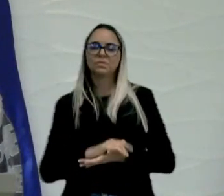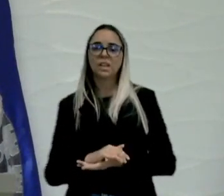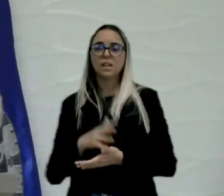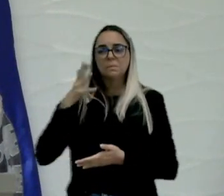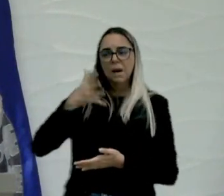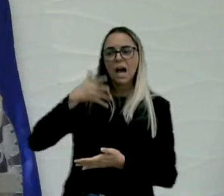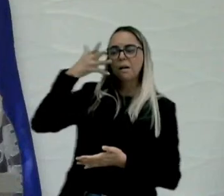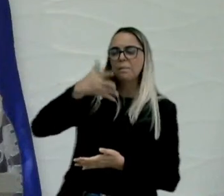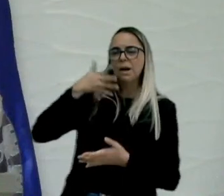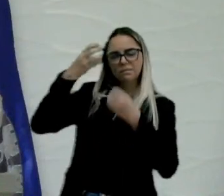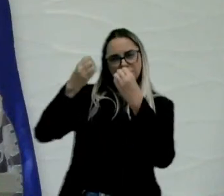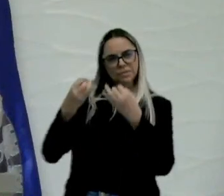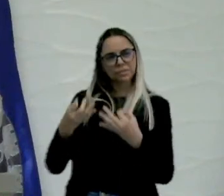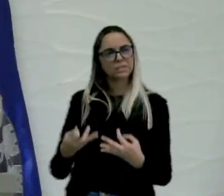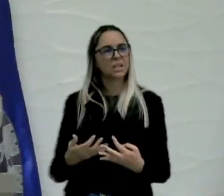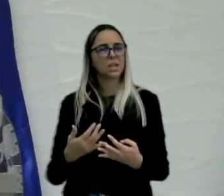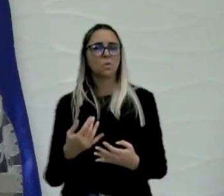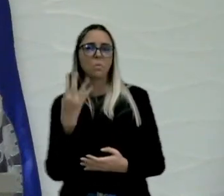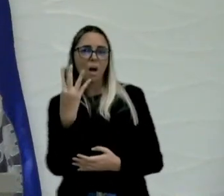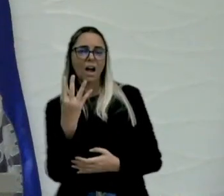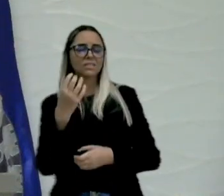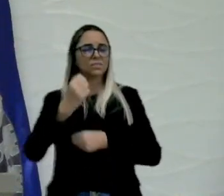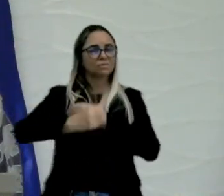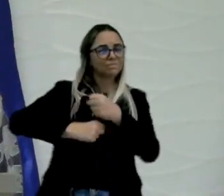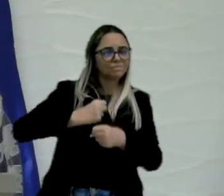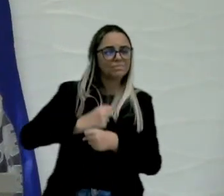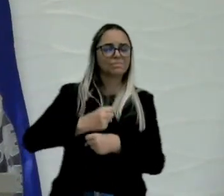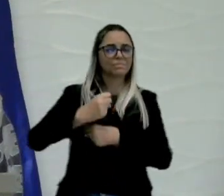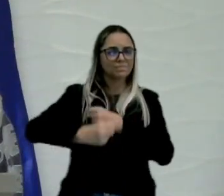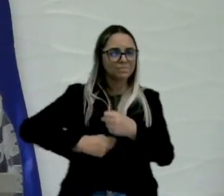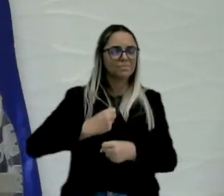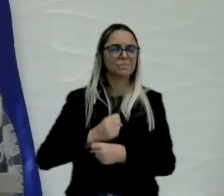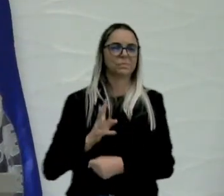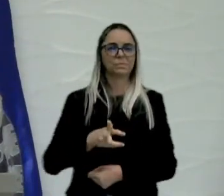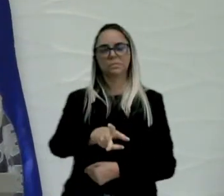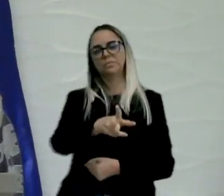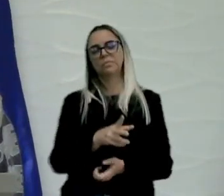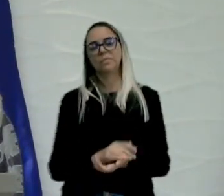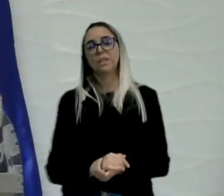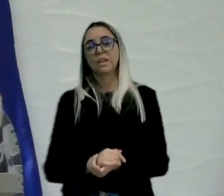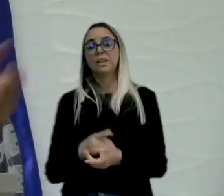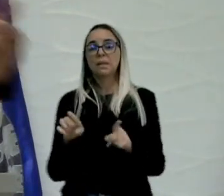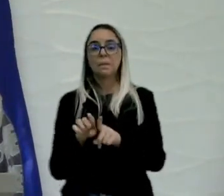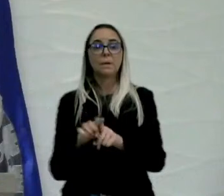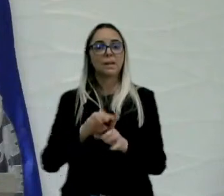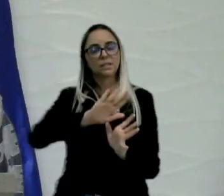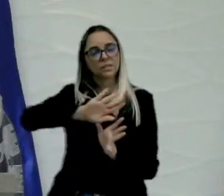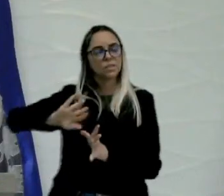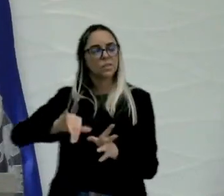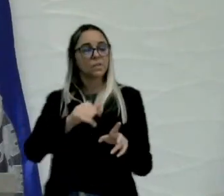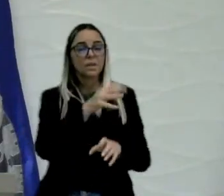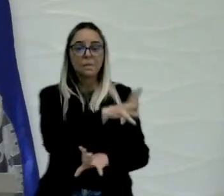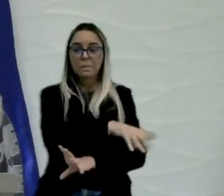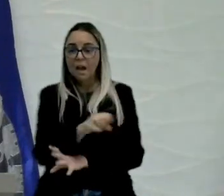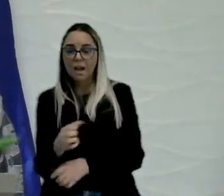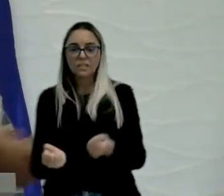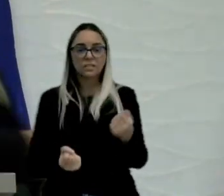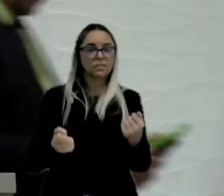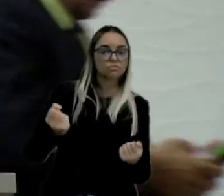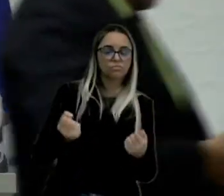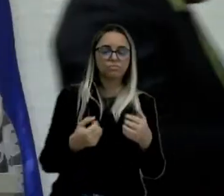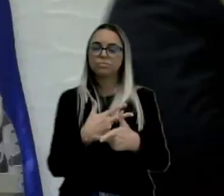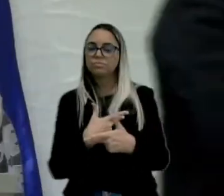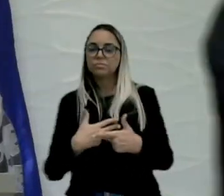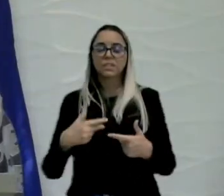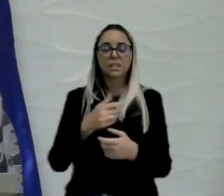pessoal que passaram 4 anos osando das máquinas do município hoje vem criticar dizer que nunca teve